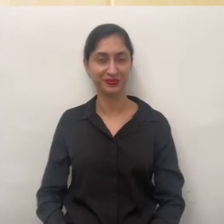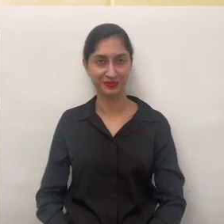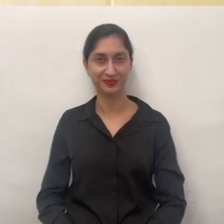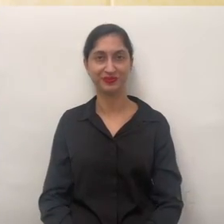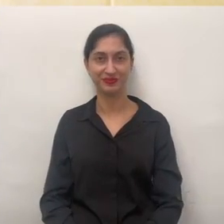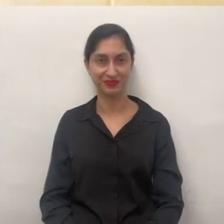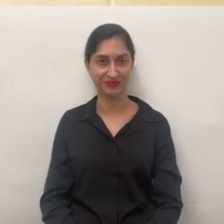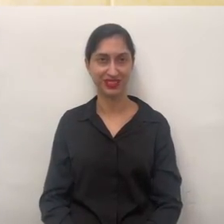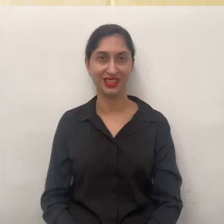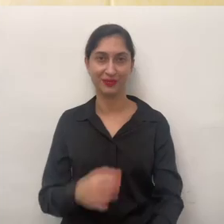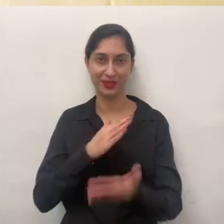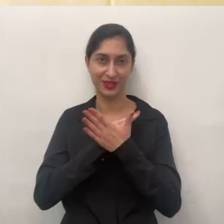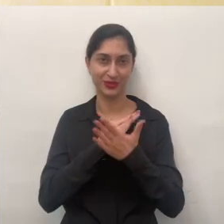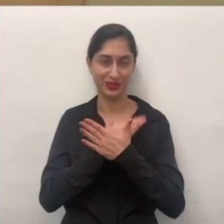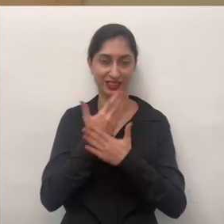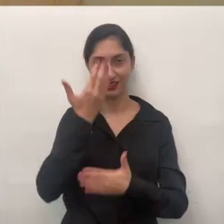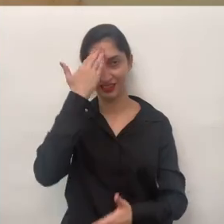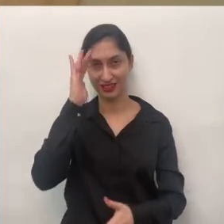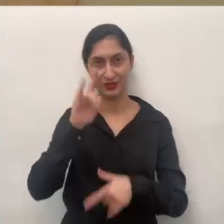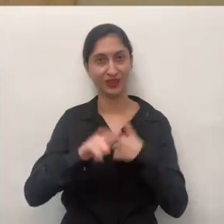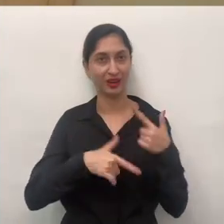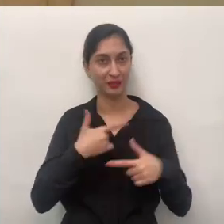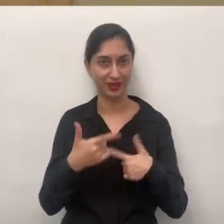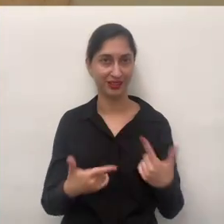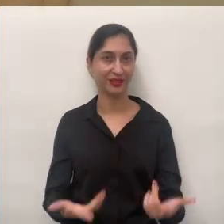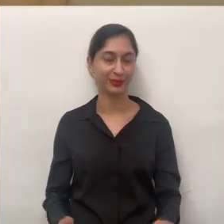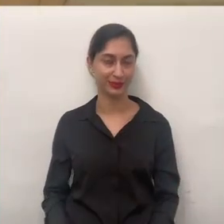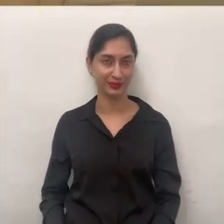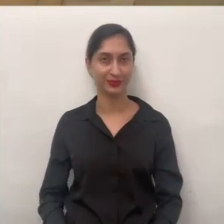pouco norteou esse trabalho.